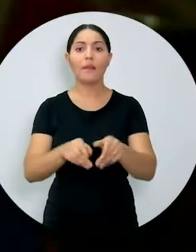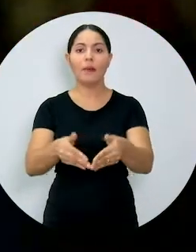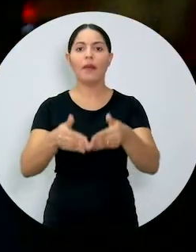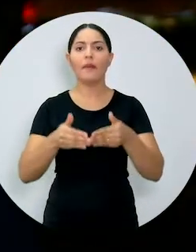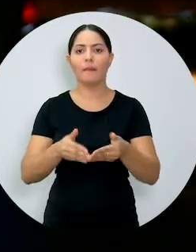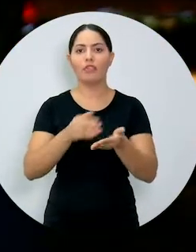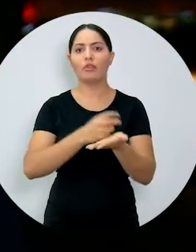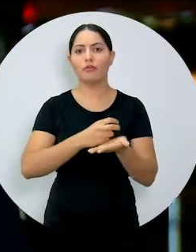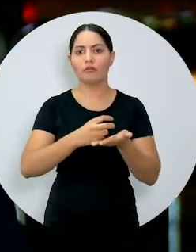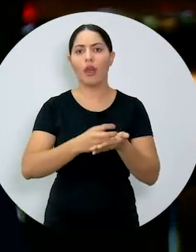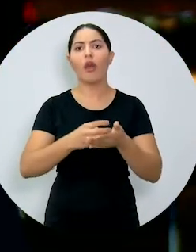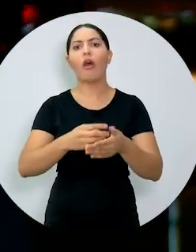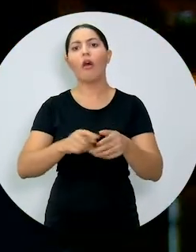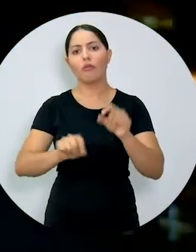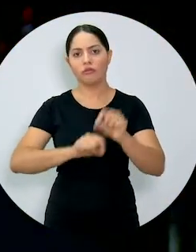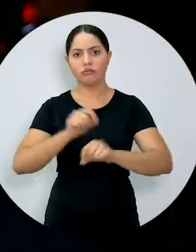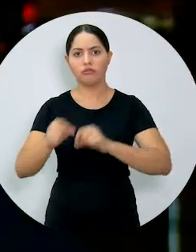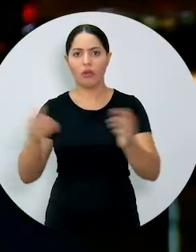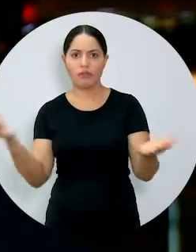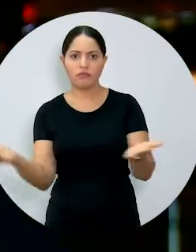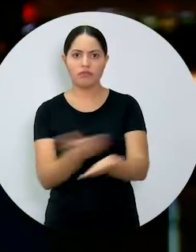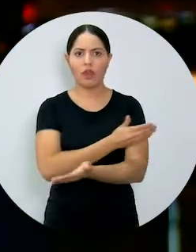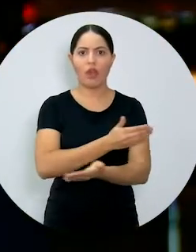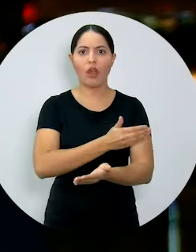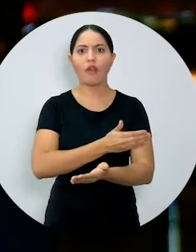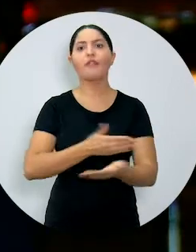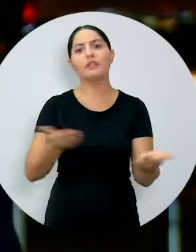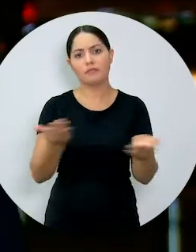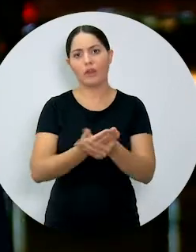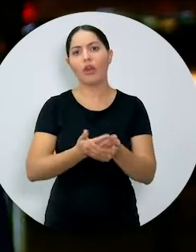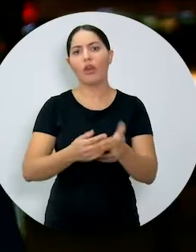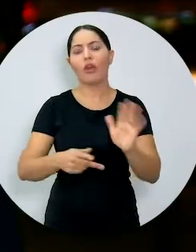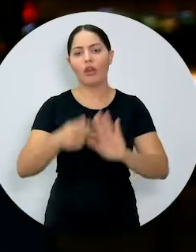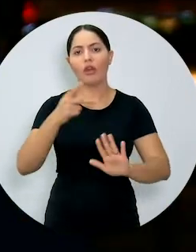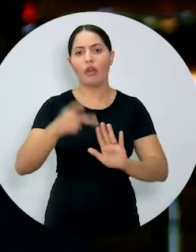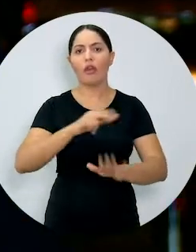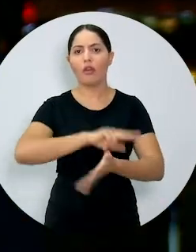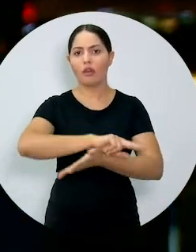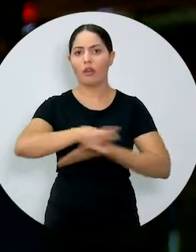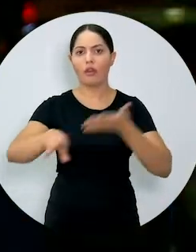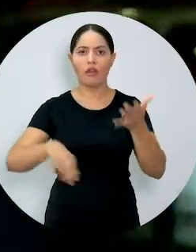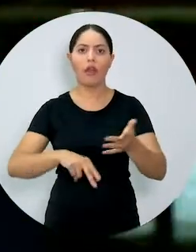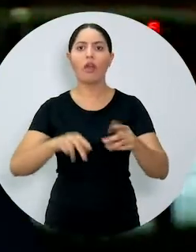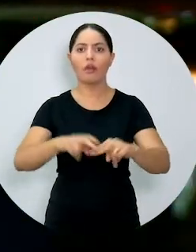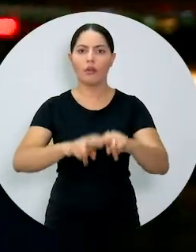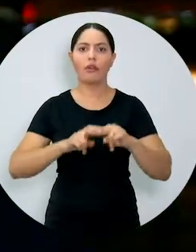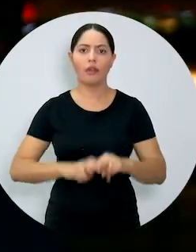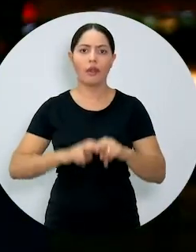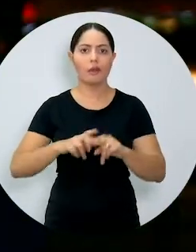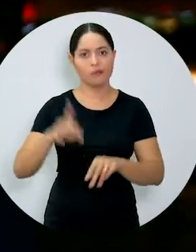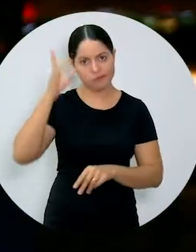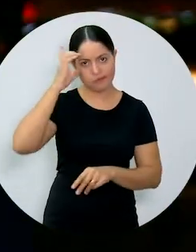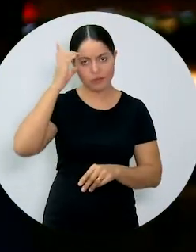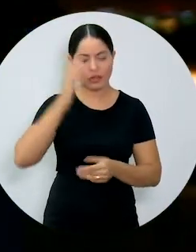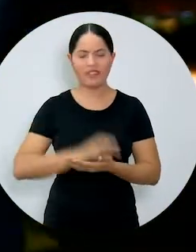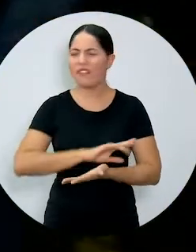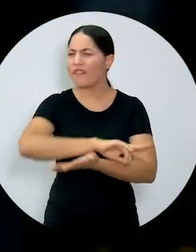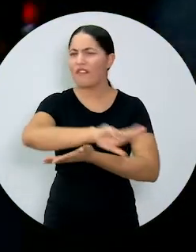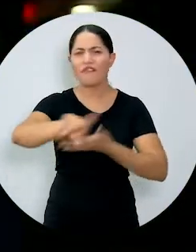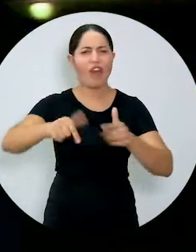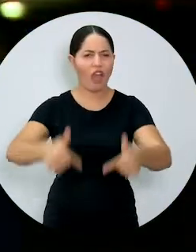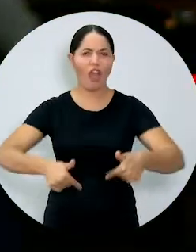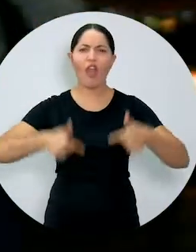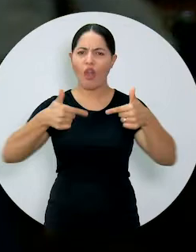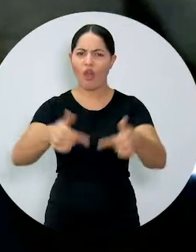impeachment de Dilma Rousseff. Esses são exemplos de várias ações e conquistas da Ordem dos Advogados do